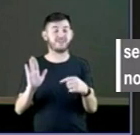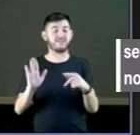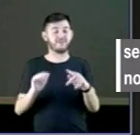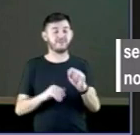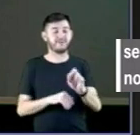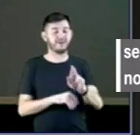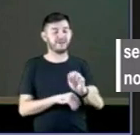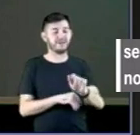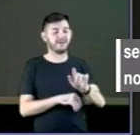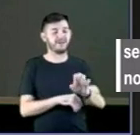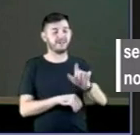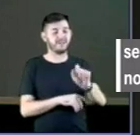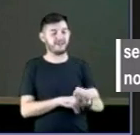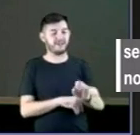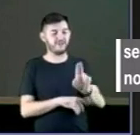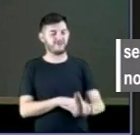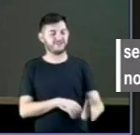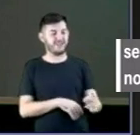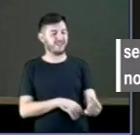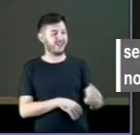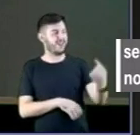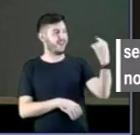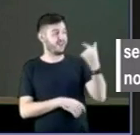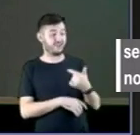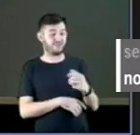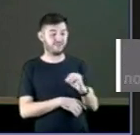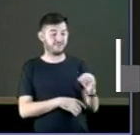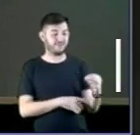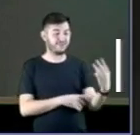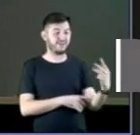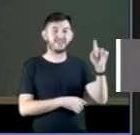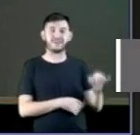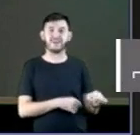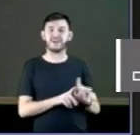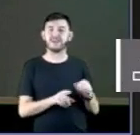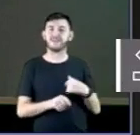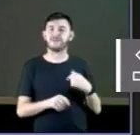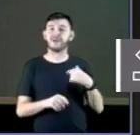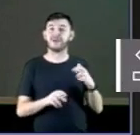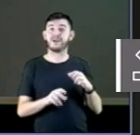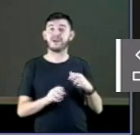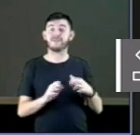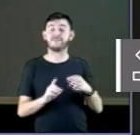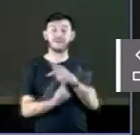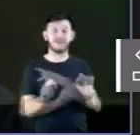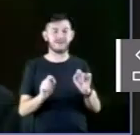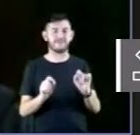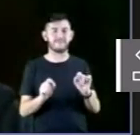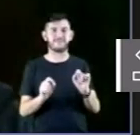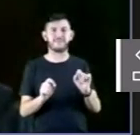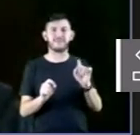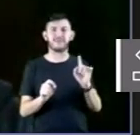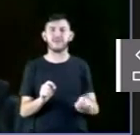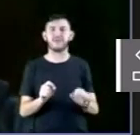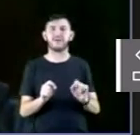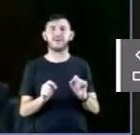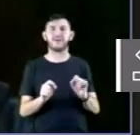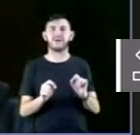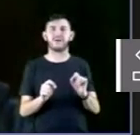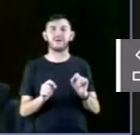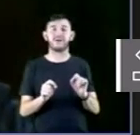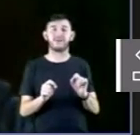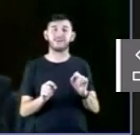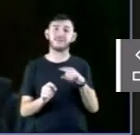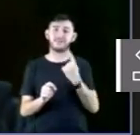2003 no decurso de uma outra reforma previdenciária do governo Lula por sugestão do então e da